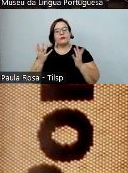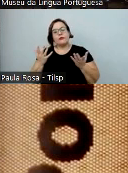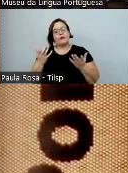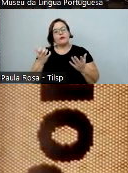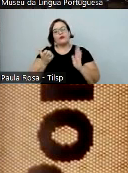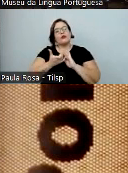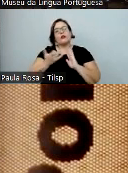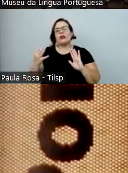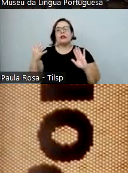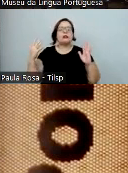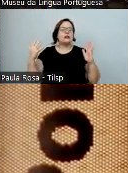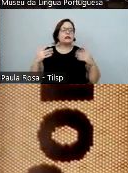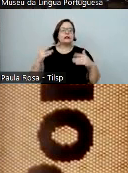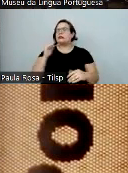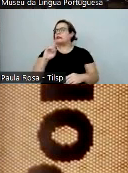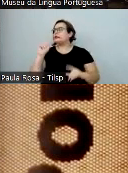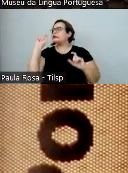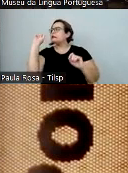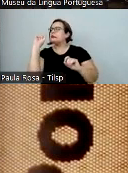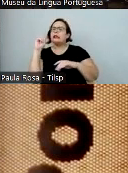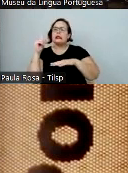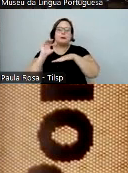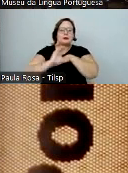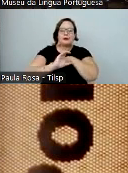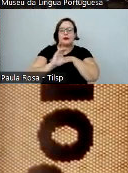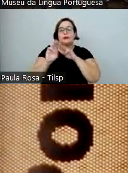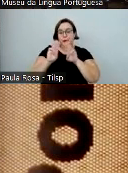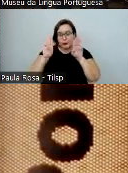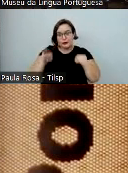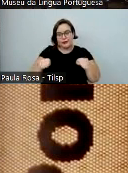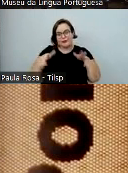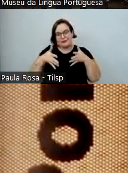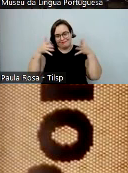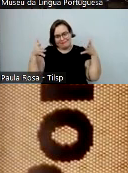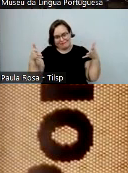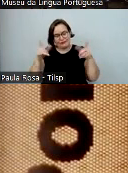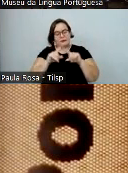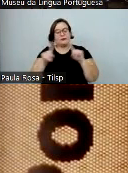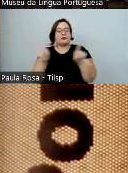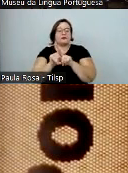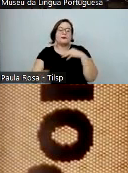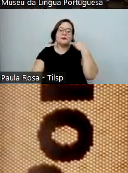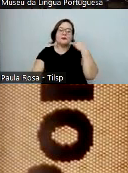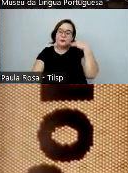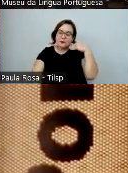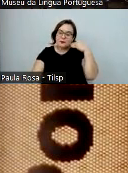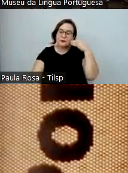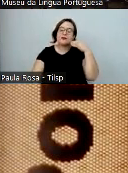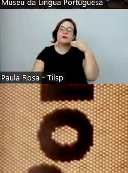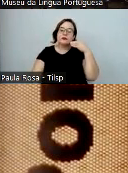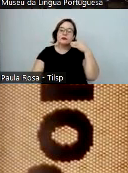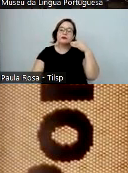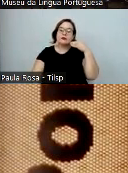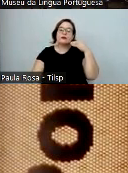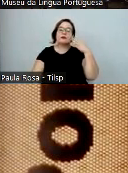nome uma pressão do patrocinador né um museu grande mas também experiências e apostas de